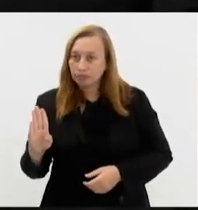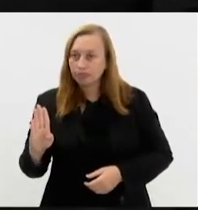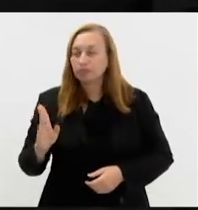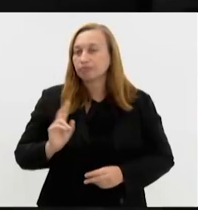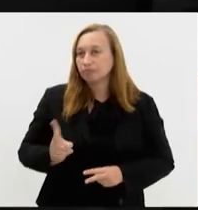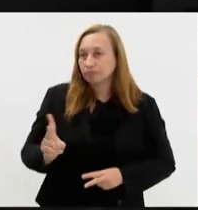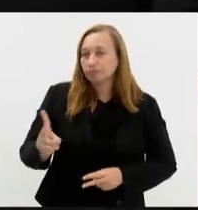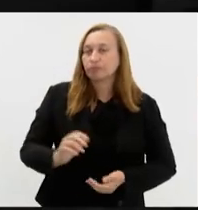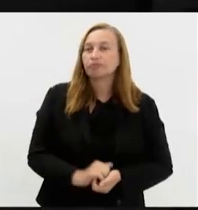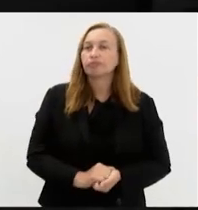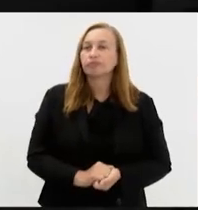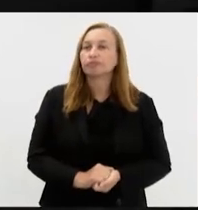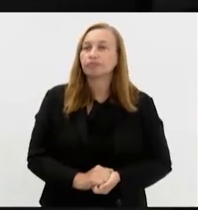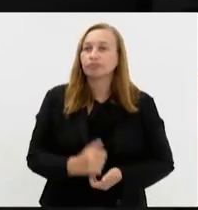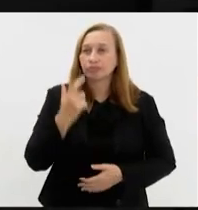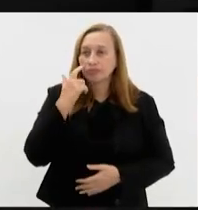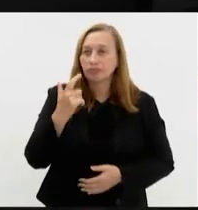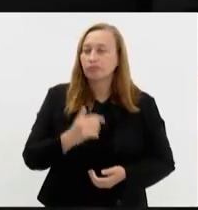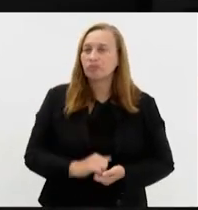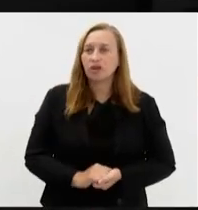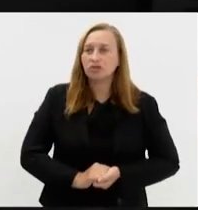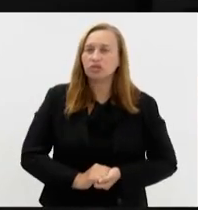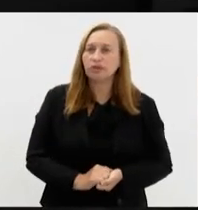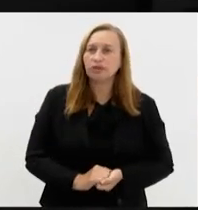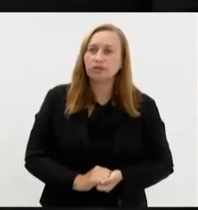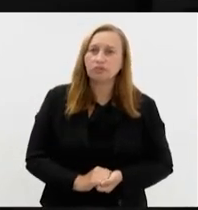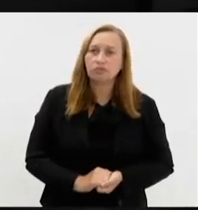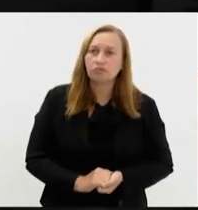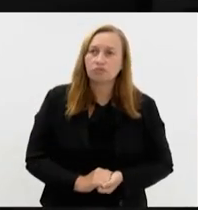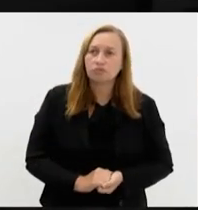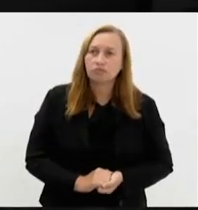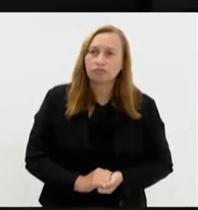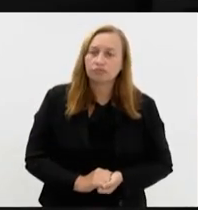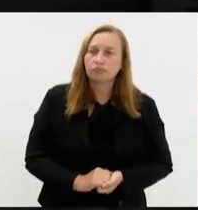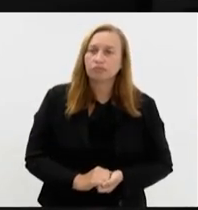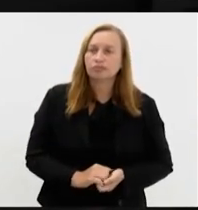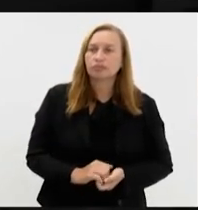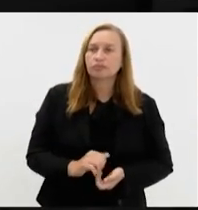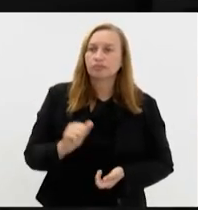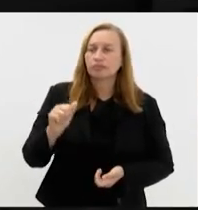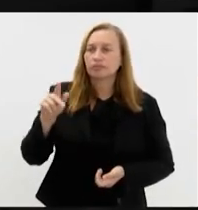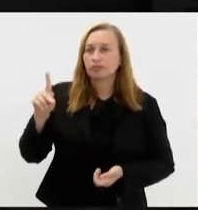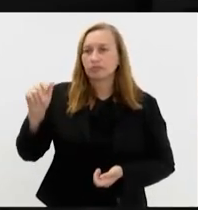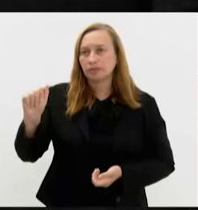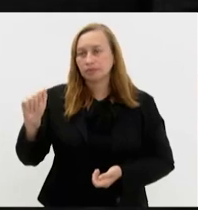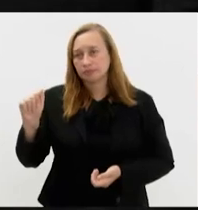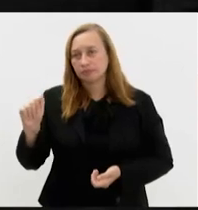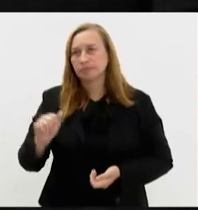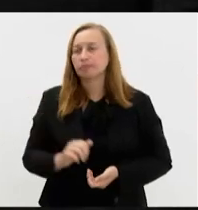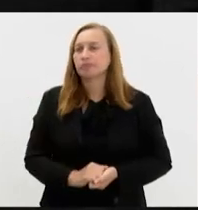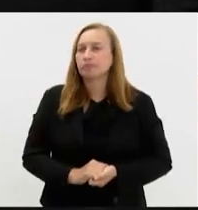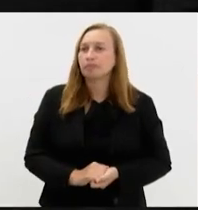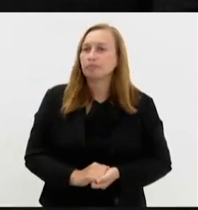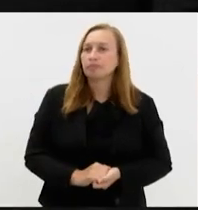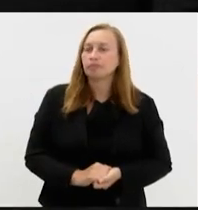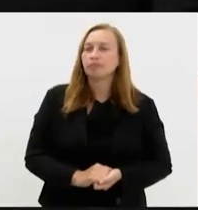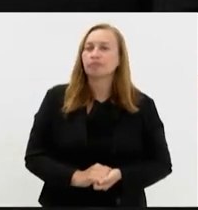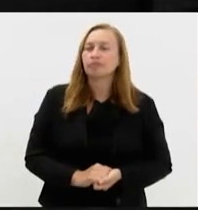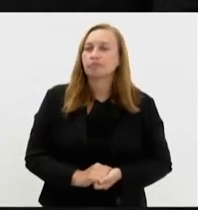normativas se a gente pegar o capt do artigo né ou aapt como diz Aurélio Vander Bastos a cabeça do artigo